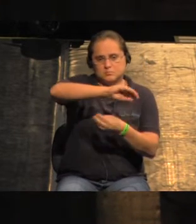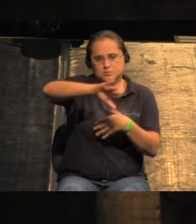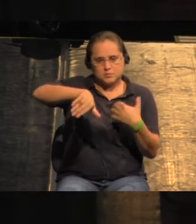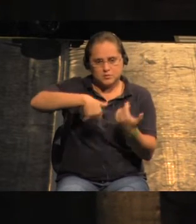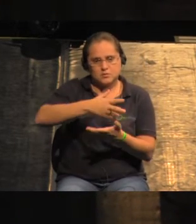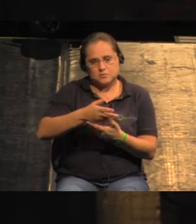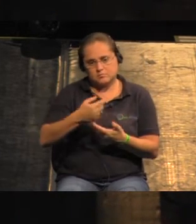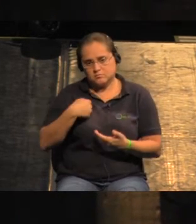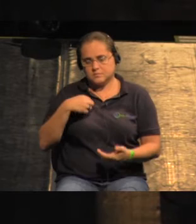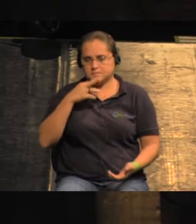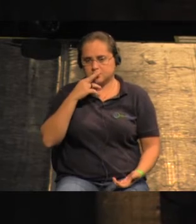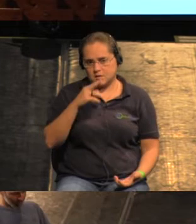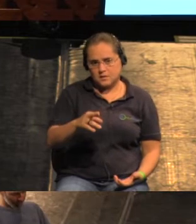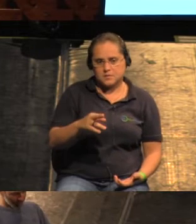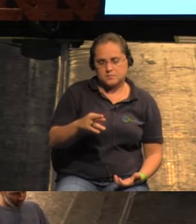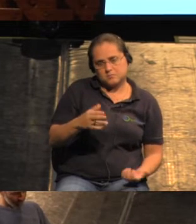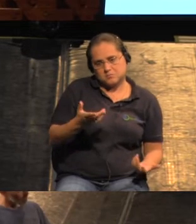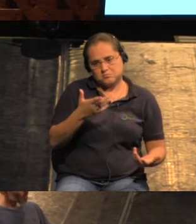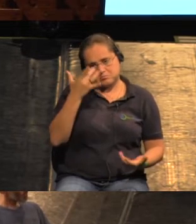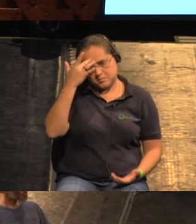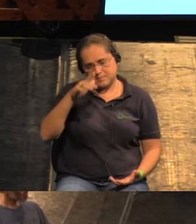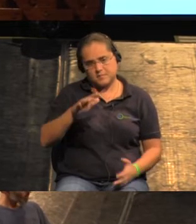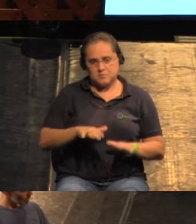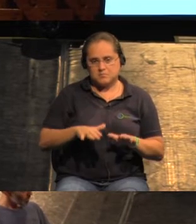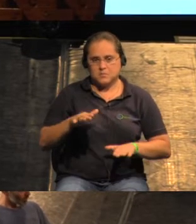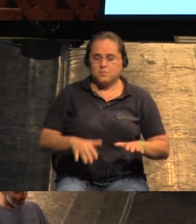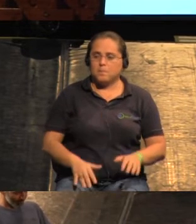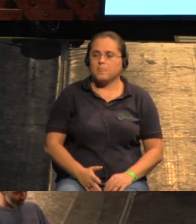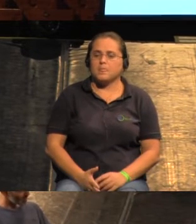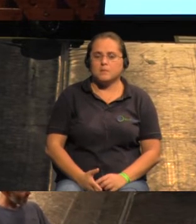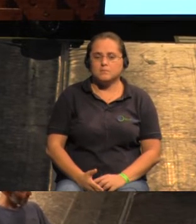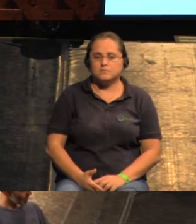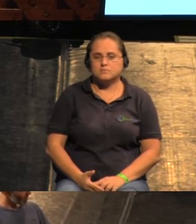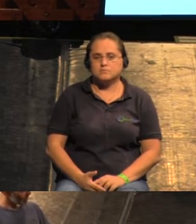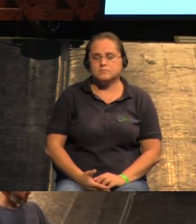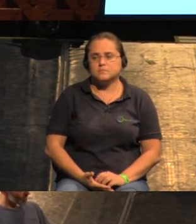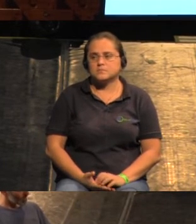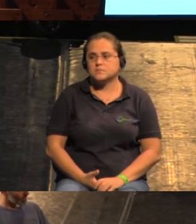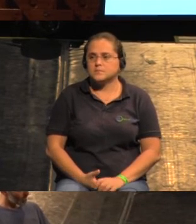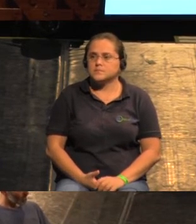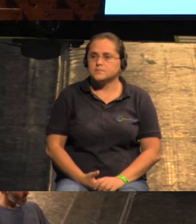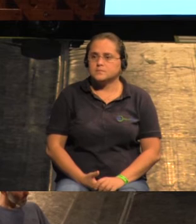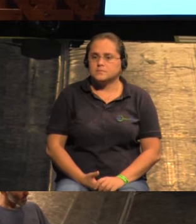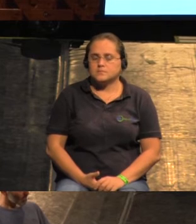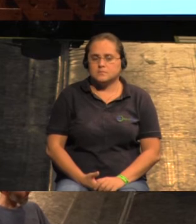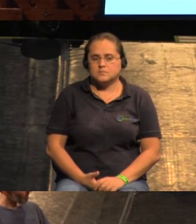de radicalizar a mixidade. Não sei se eu respondi, enfim, um pouco de digressão do que você perguntou, mas é um pouco...